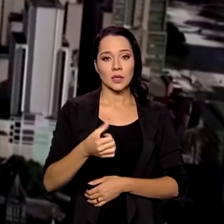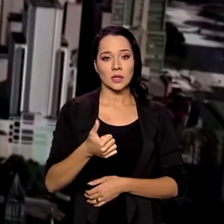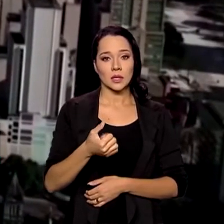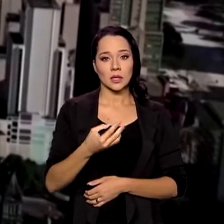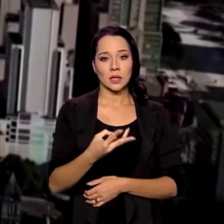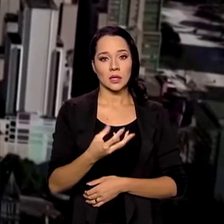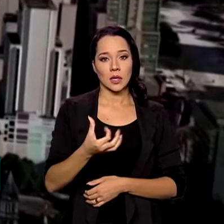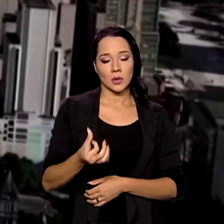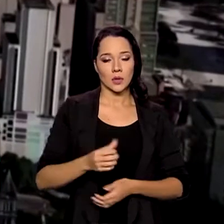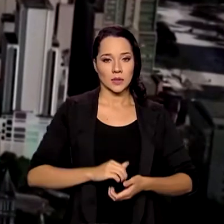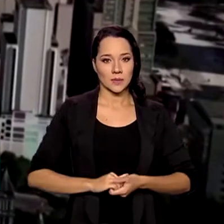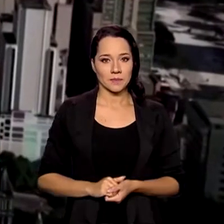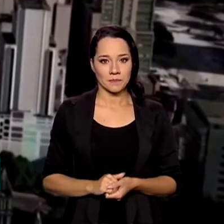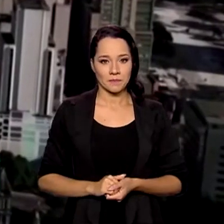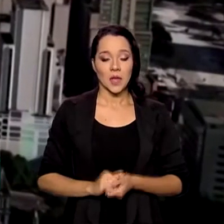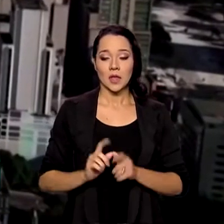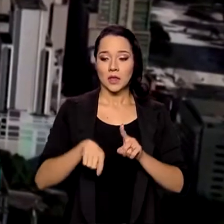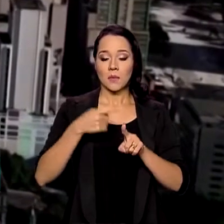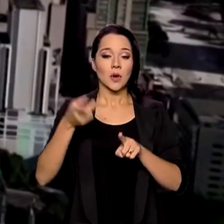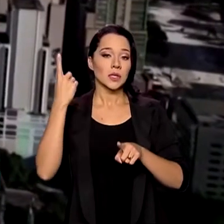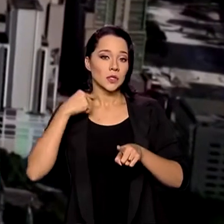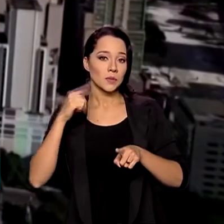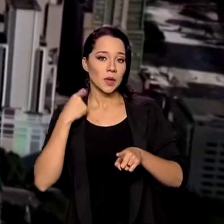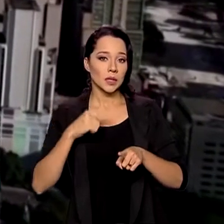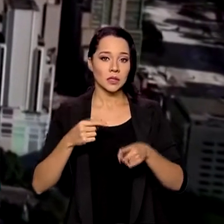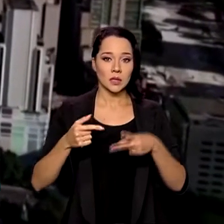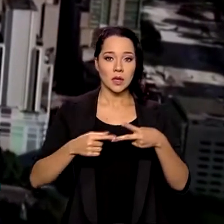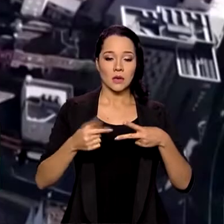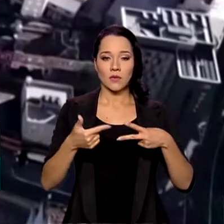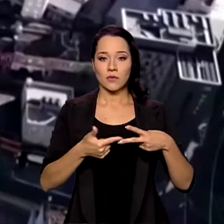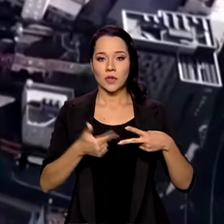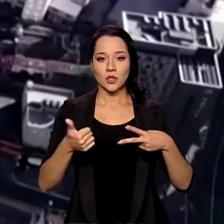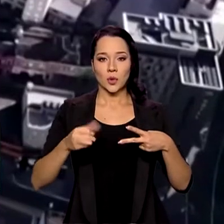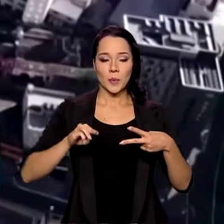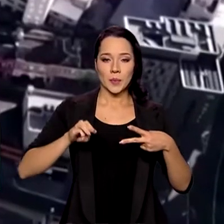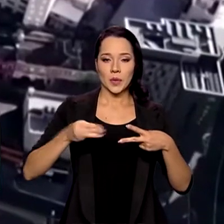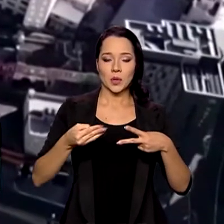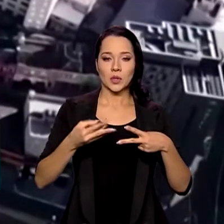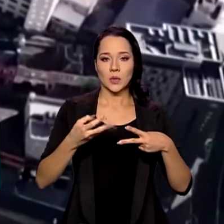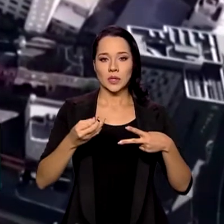46.649.132 habitantes, seguido de Minas Gerais, com